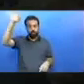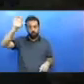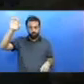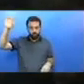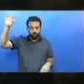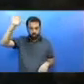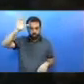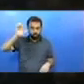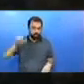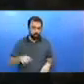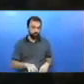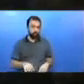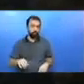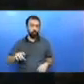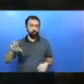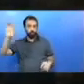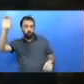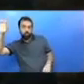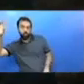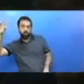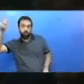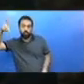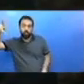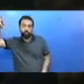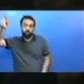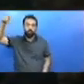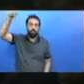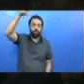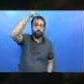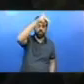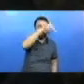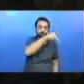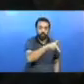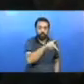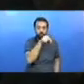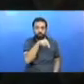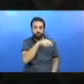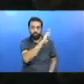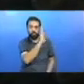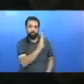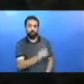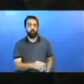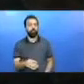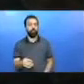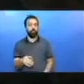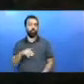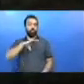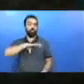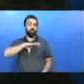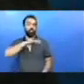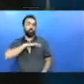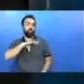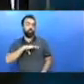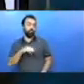europeus, que são aqueles povos que chegaram ao Brasil e se encontraram com os indígenas, lembram? Eram os portugueses eram europeus.